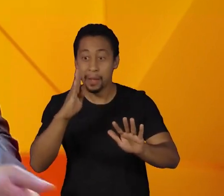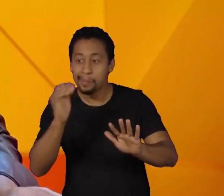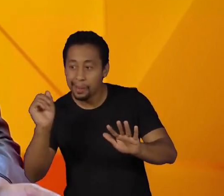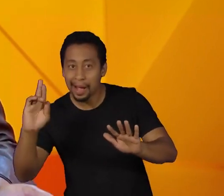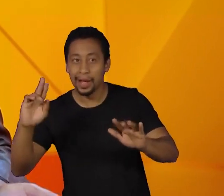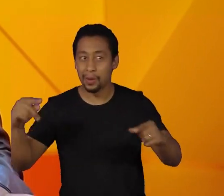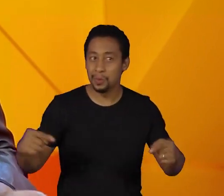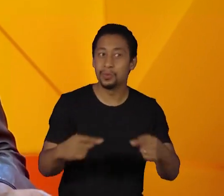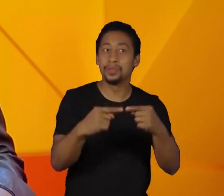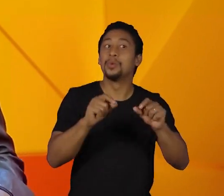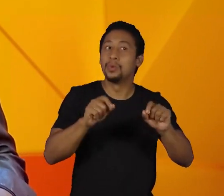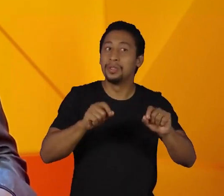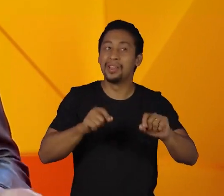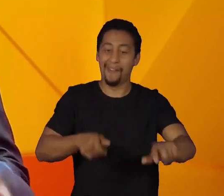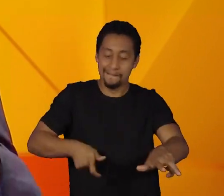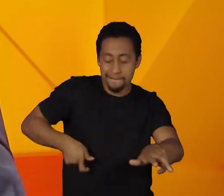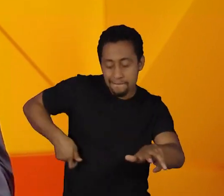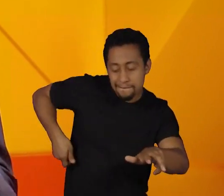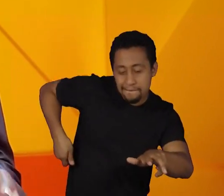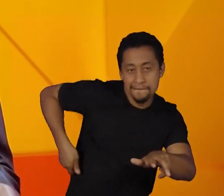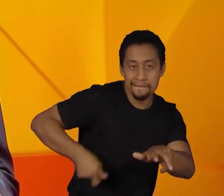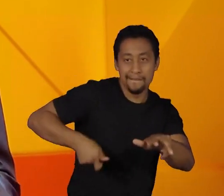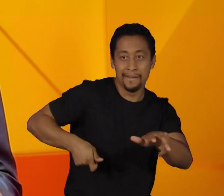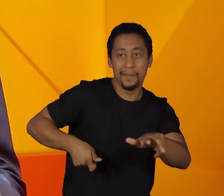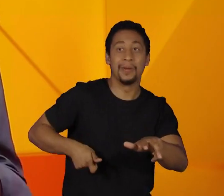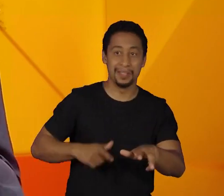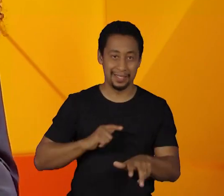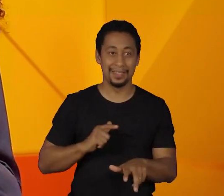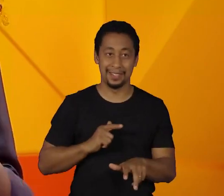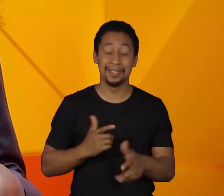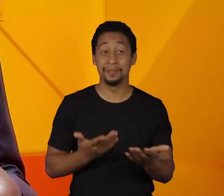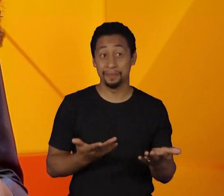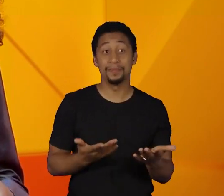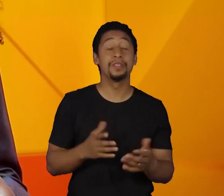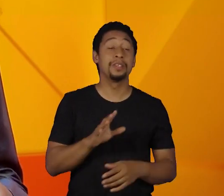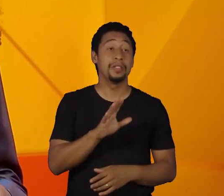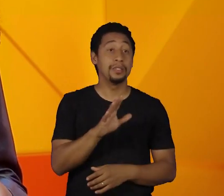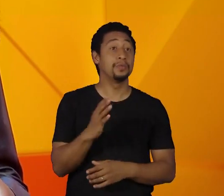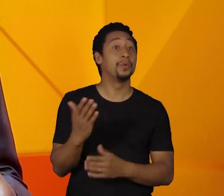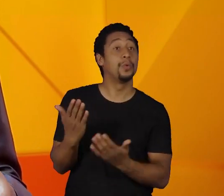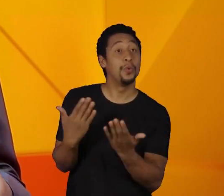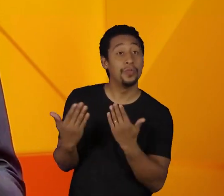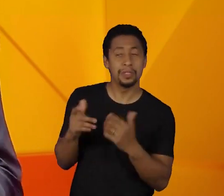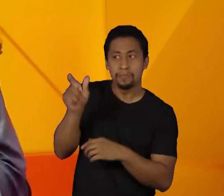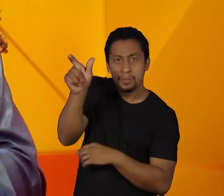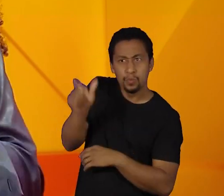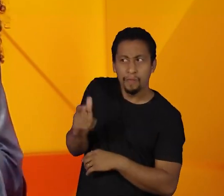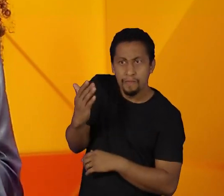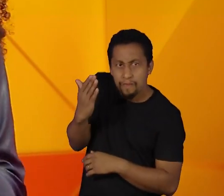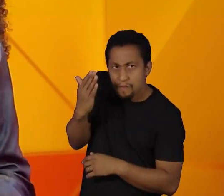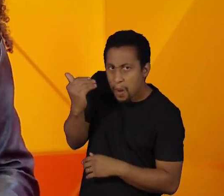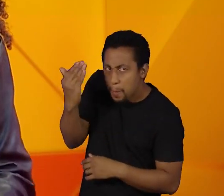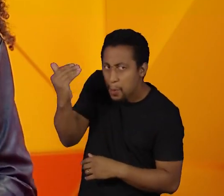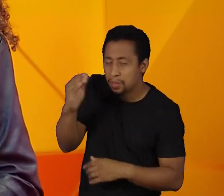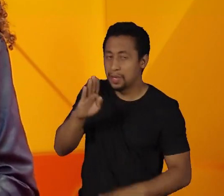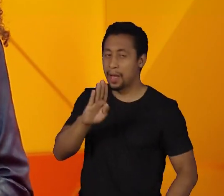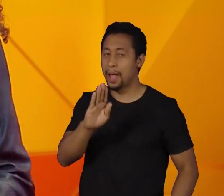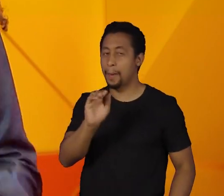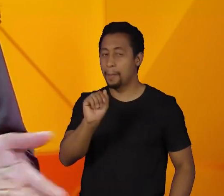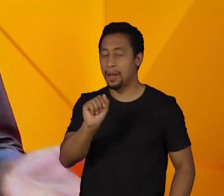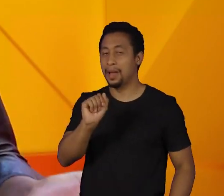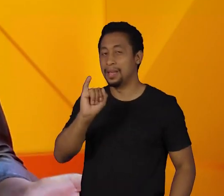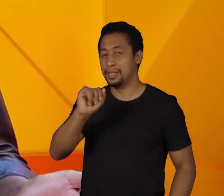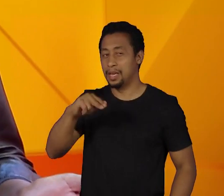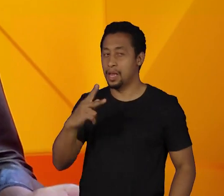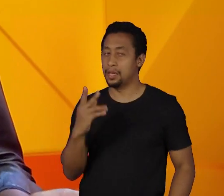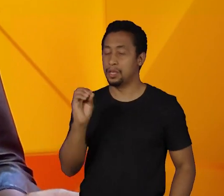é jogo de sinuca, não é verdade? Por isso, a gente foi falar com uma lenda dos botecos brasileiros, conhecido como Baianinho de Mauá.